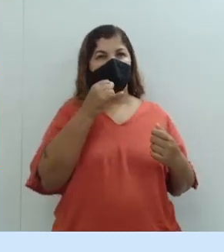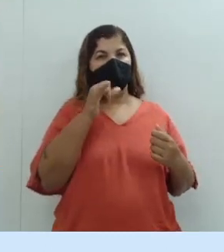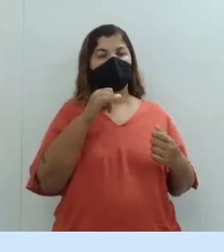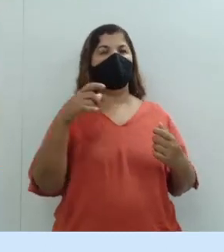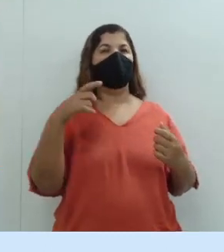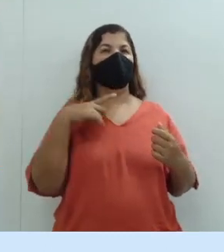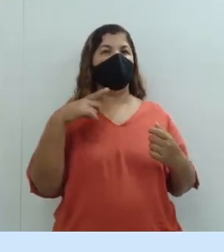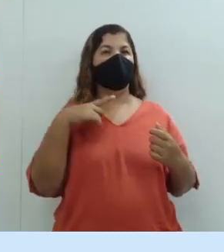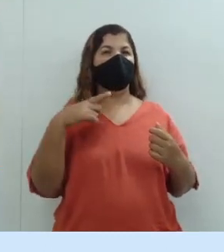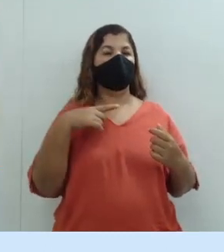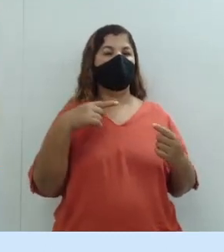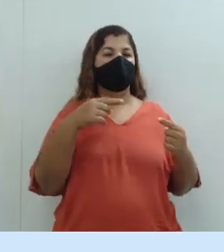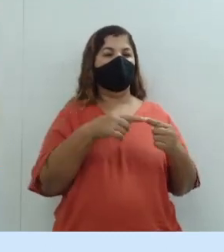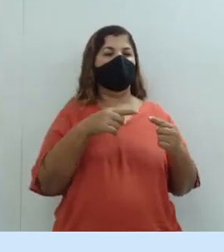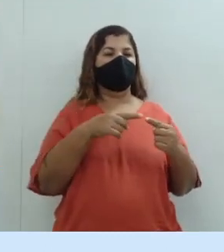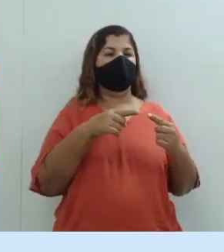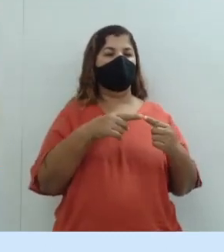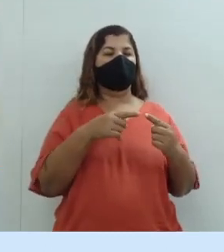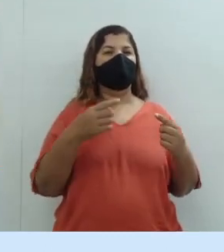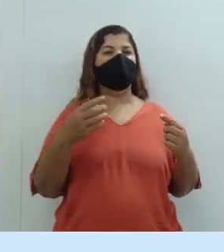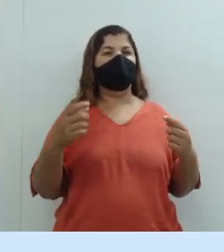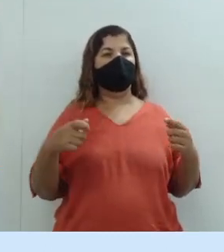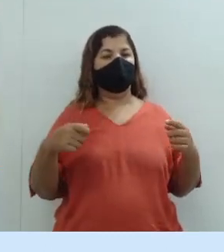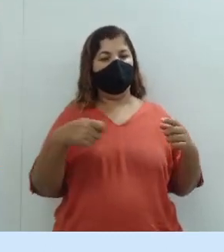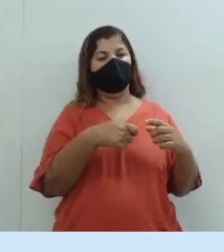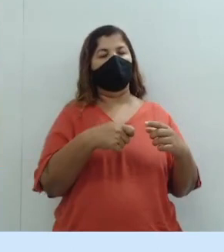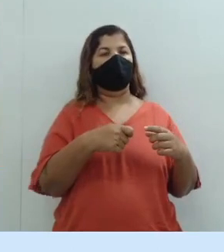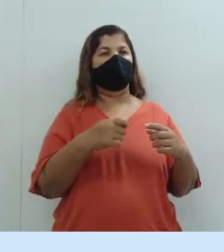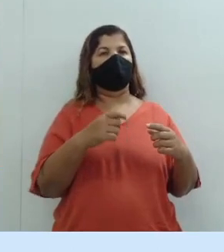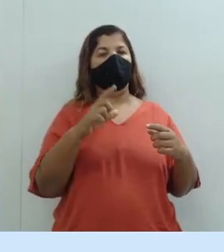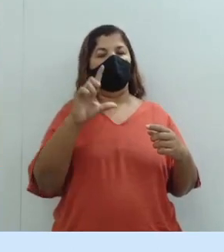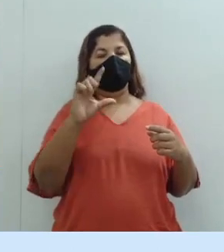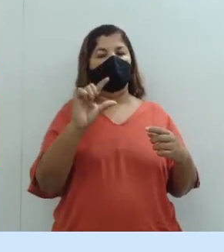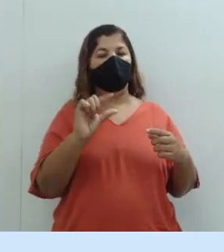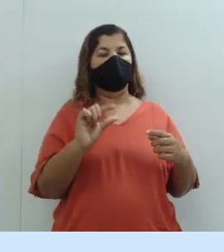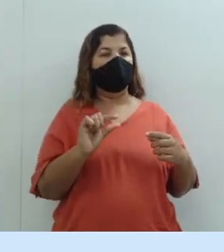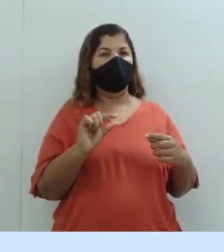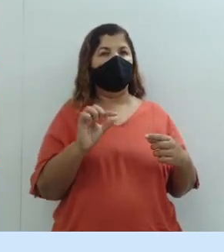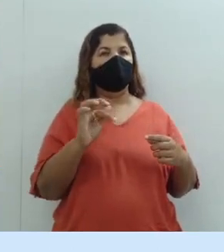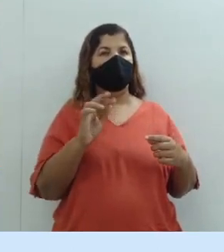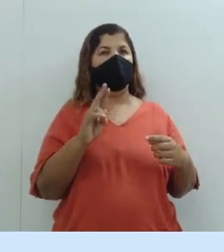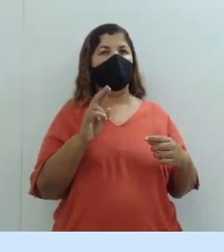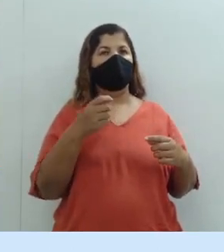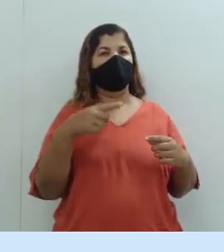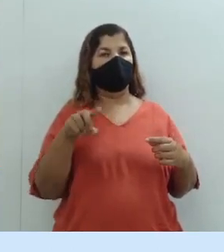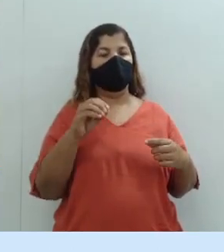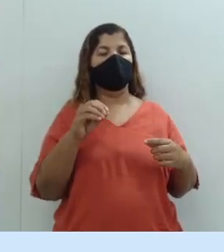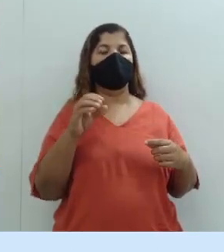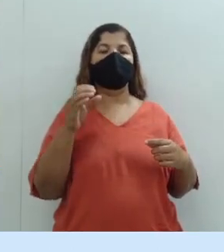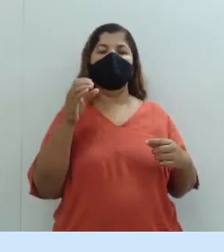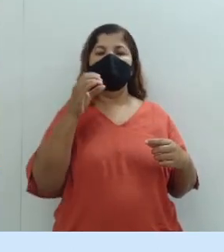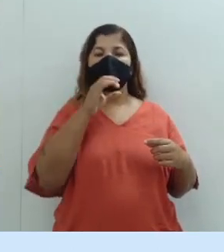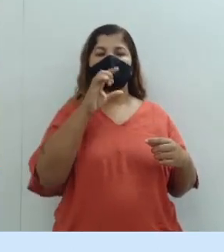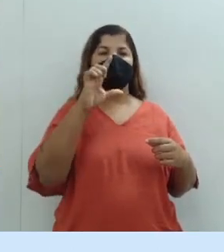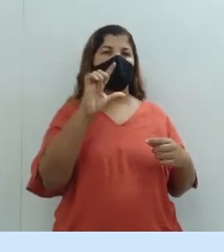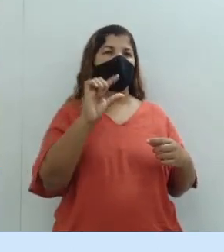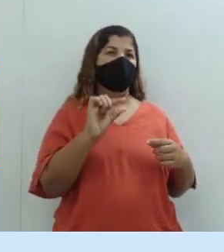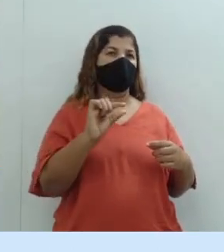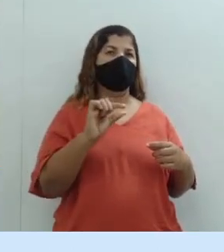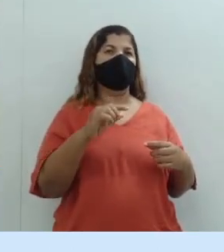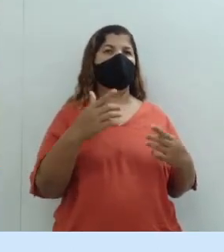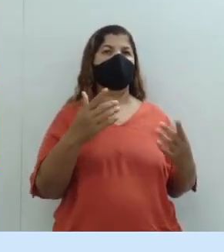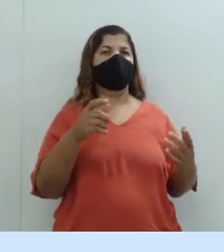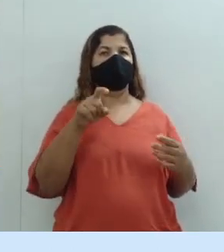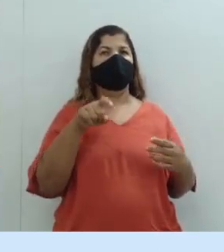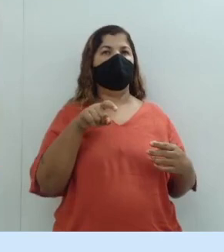constituídos essencialmente de condutores de baixo ponto de fusão, ou seja, eles precisam de uma baixa temperatura ali para derreter, né? Como o chumbo,